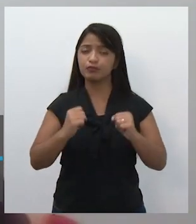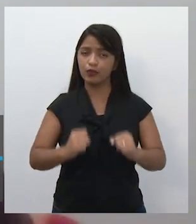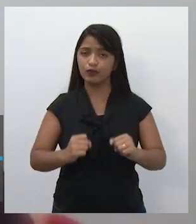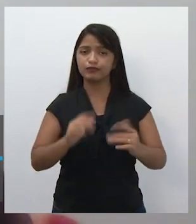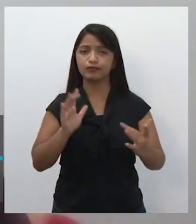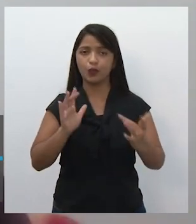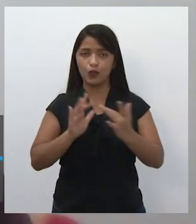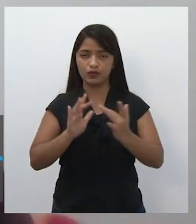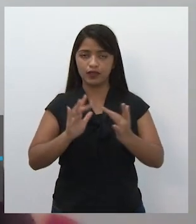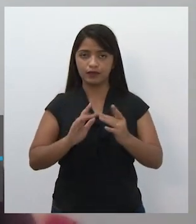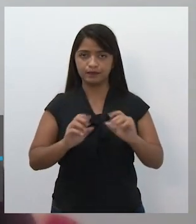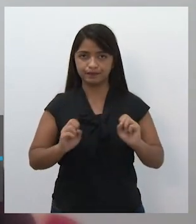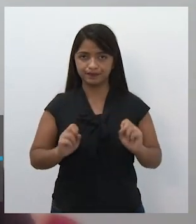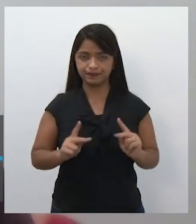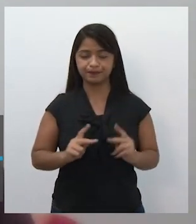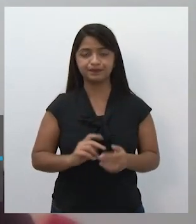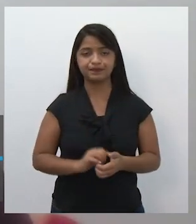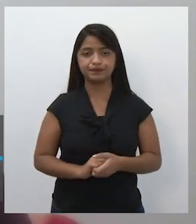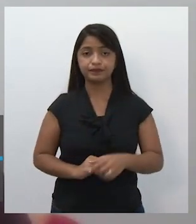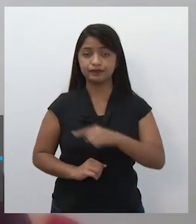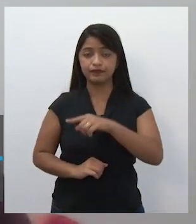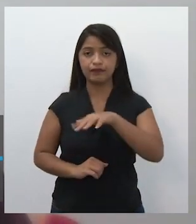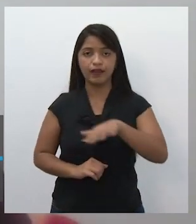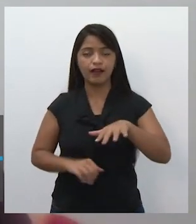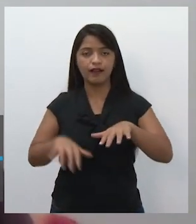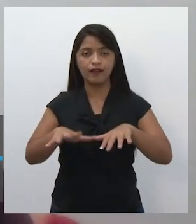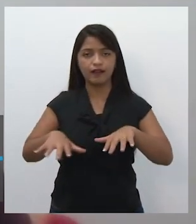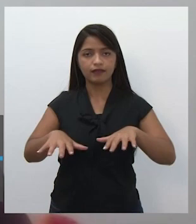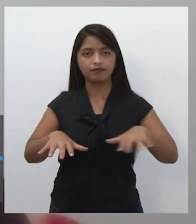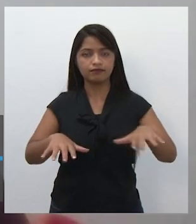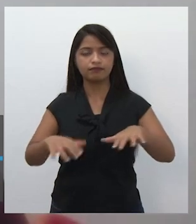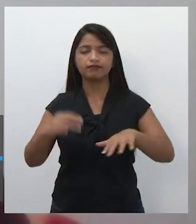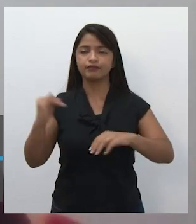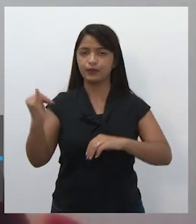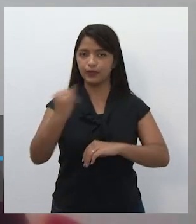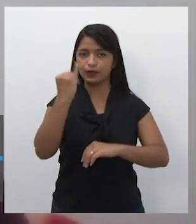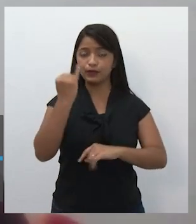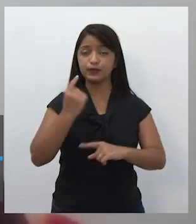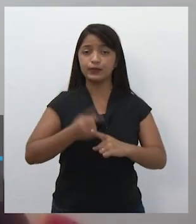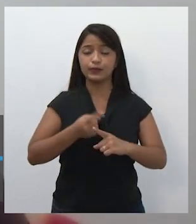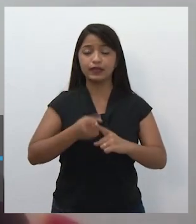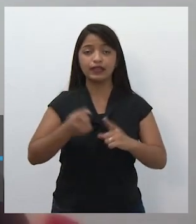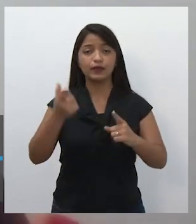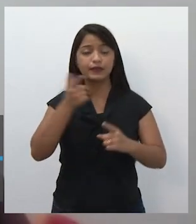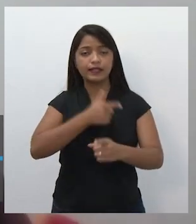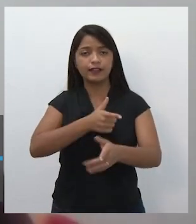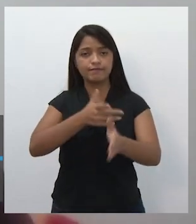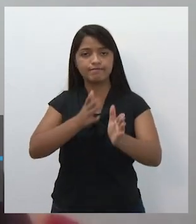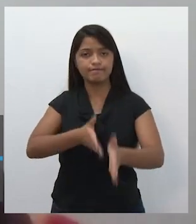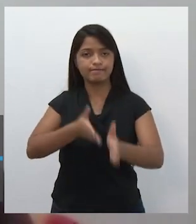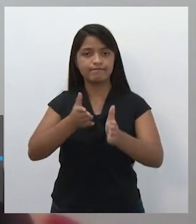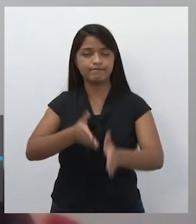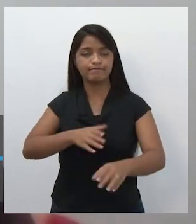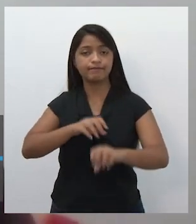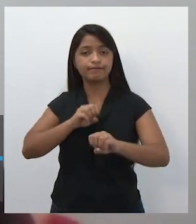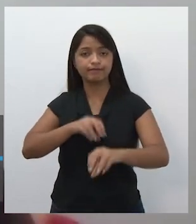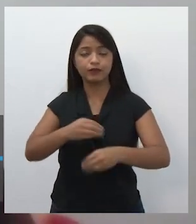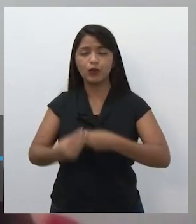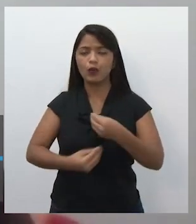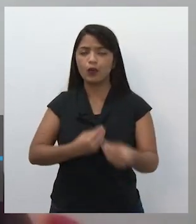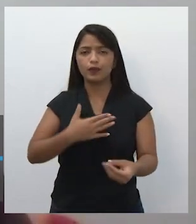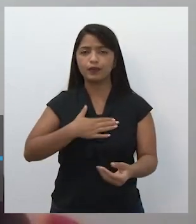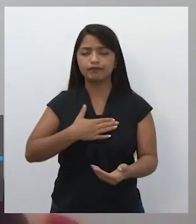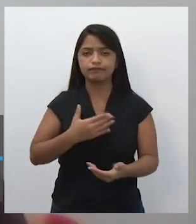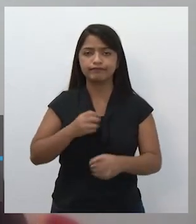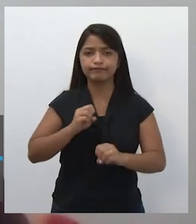de atuação são importantes porque eles norteiam um pouco a direção que o trabalho vai tomar, né? A escolha que a gente faz quando elabora as atividades. A